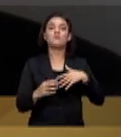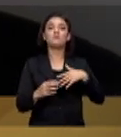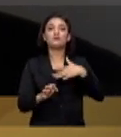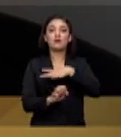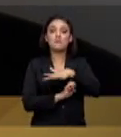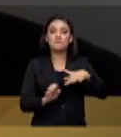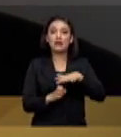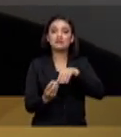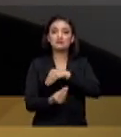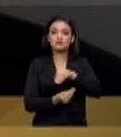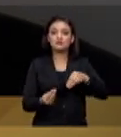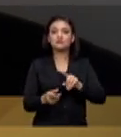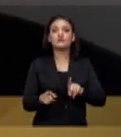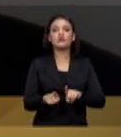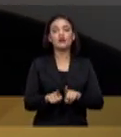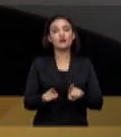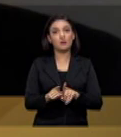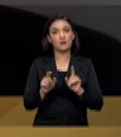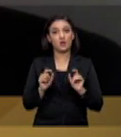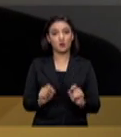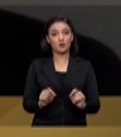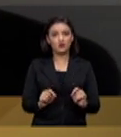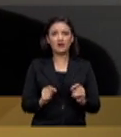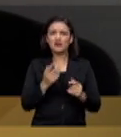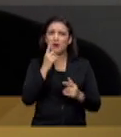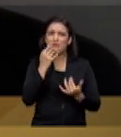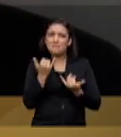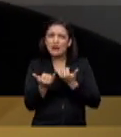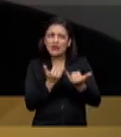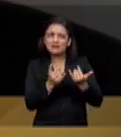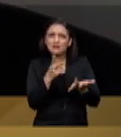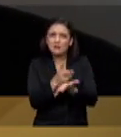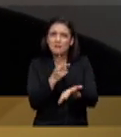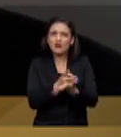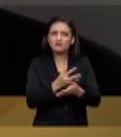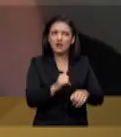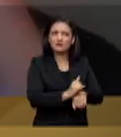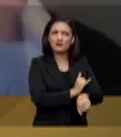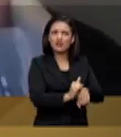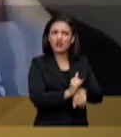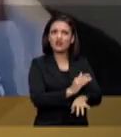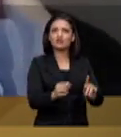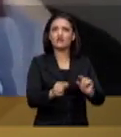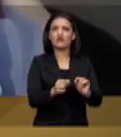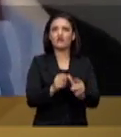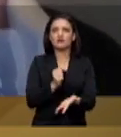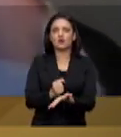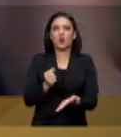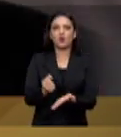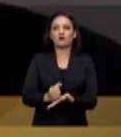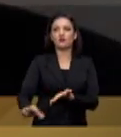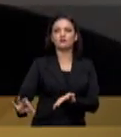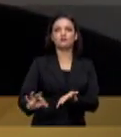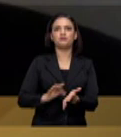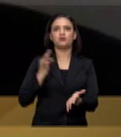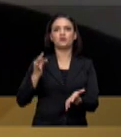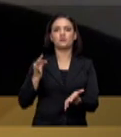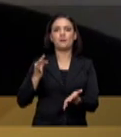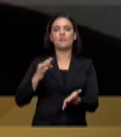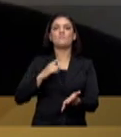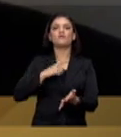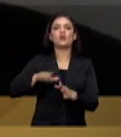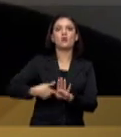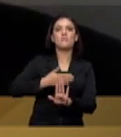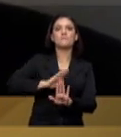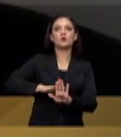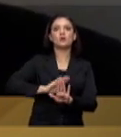quais, com semelhante modus operandi, foram celebradas contratações revestidas